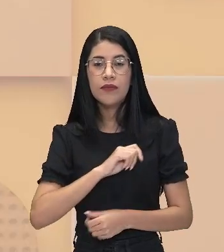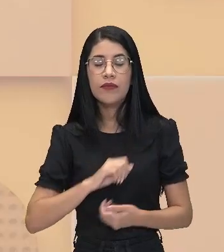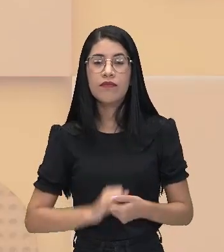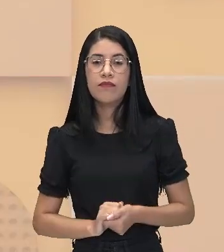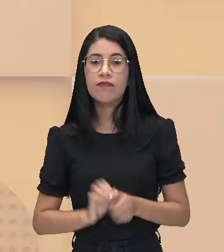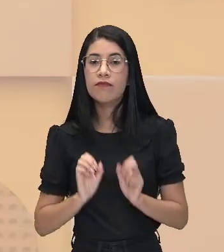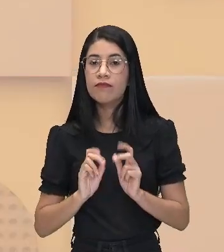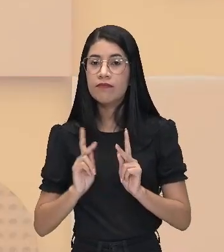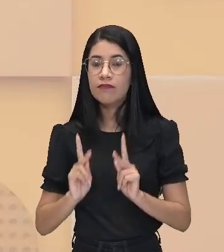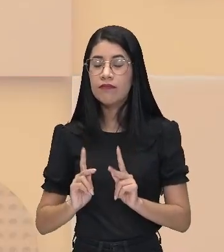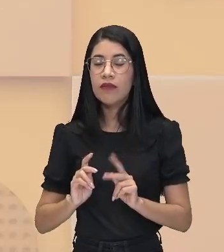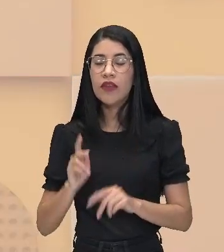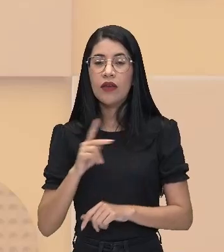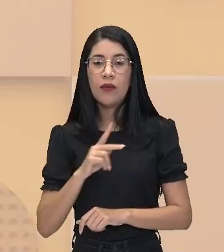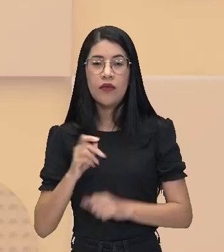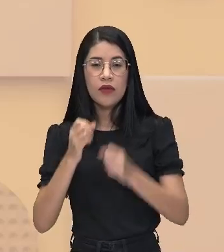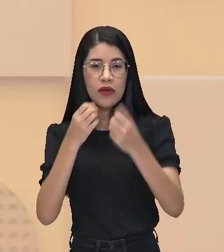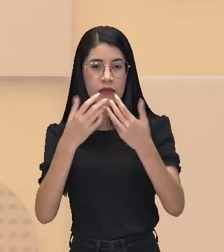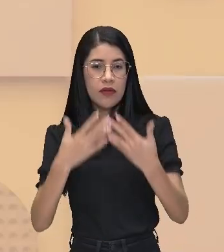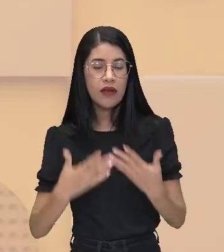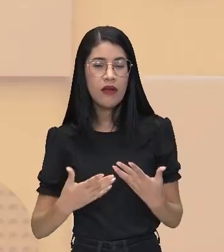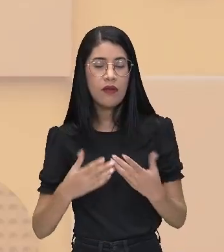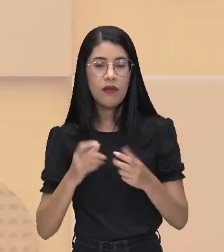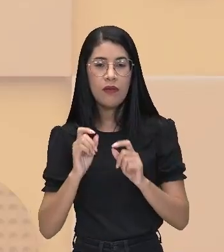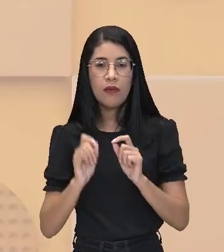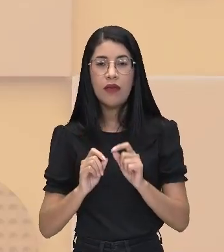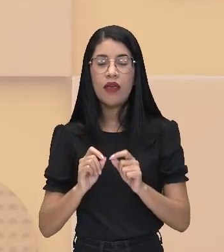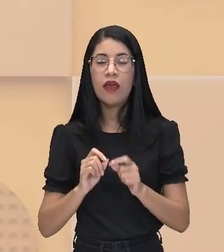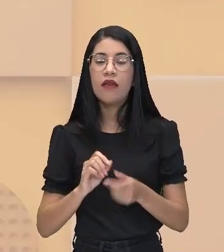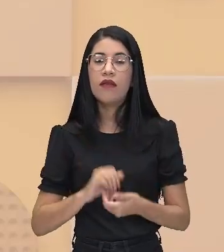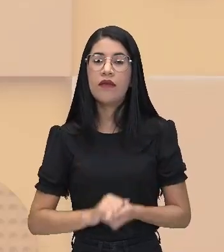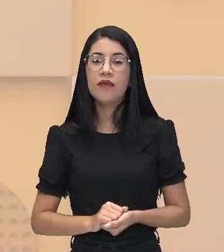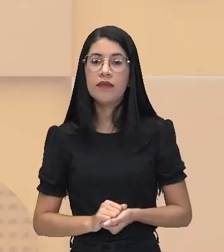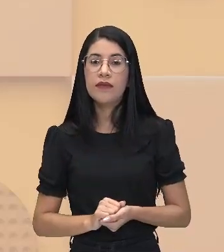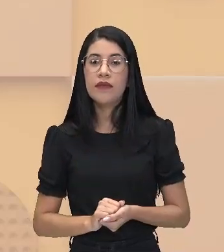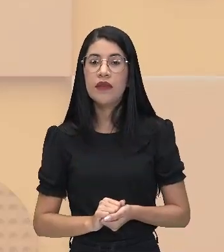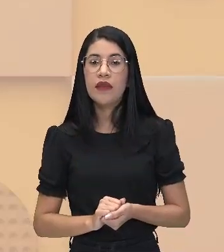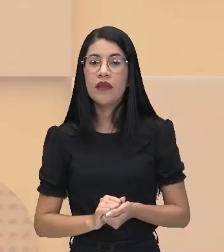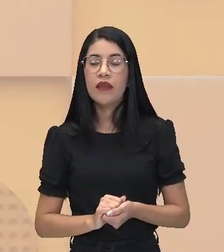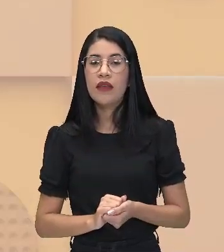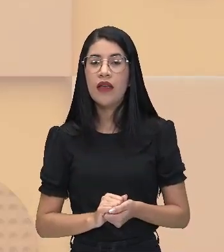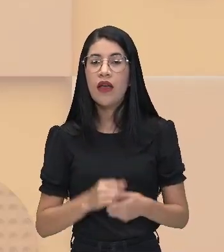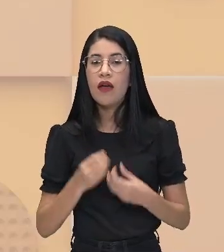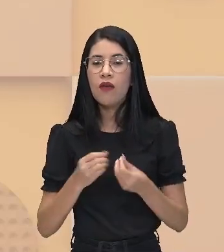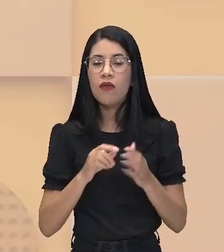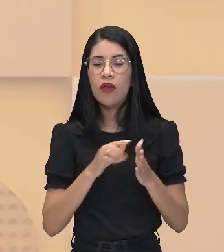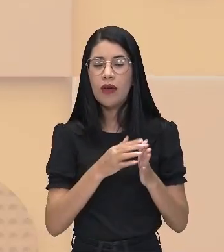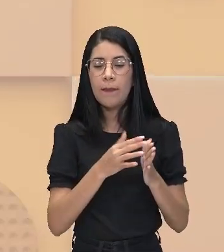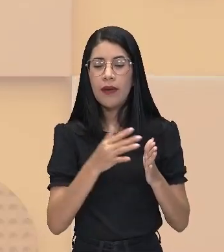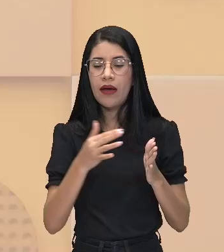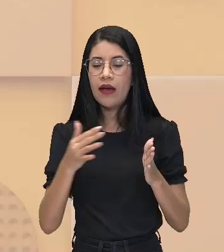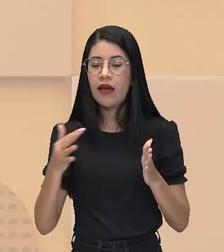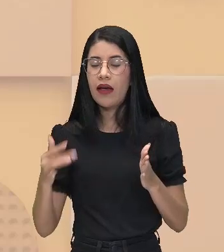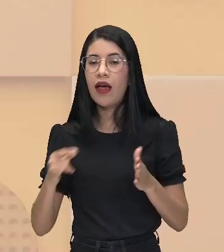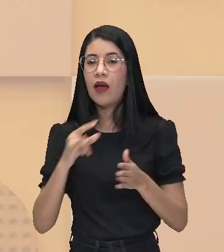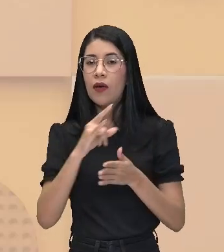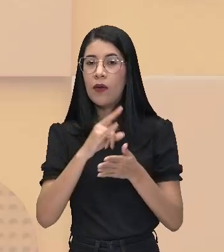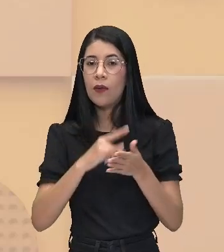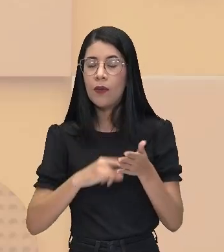Muito bem, então o professor Ananias trouxe aí pra gente, né, uma linha do tempo falando sobre